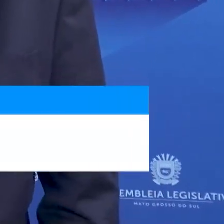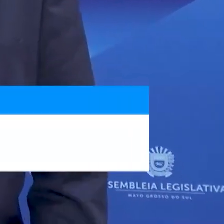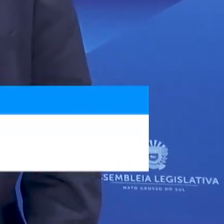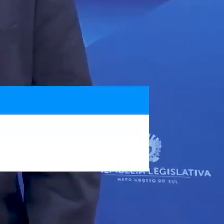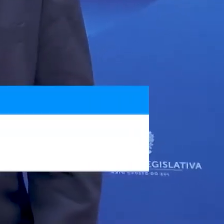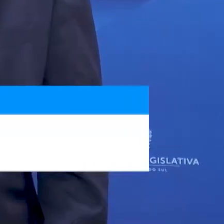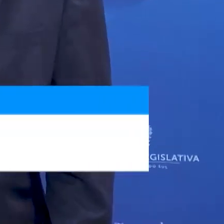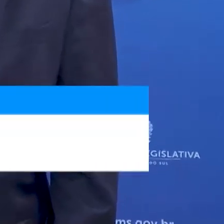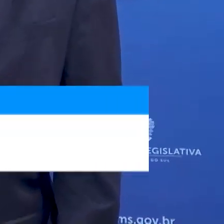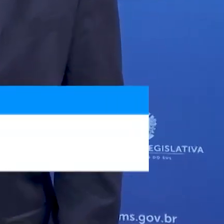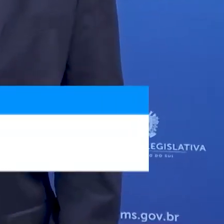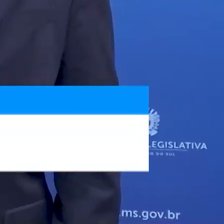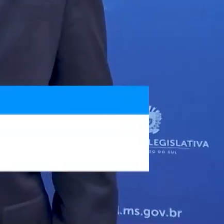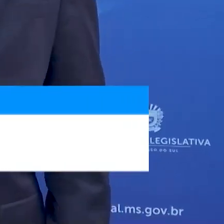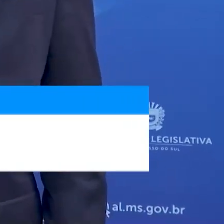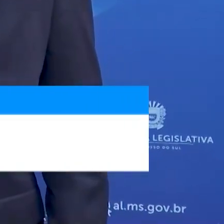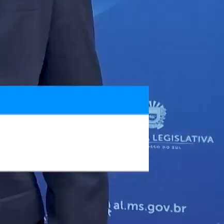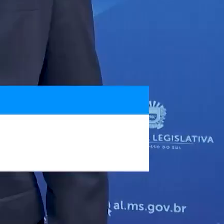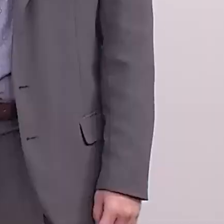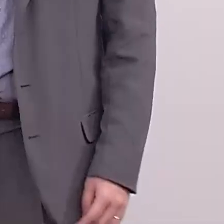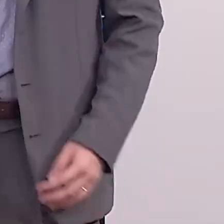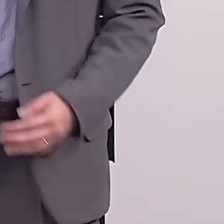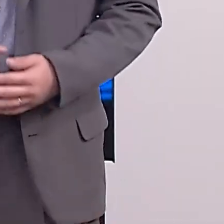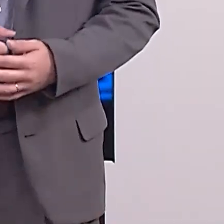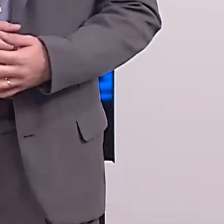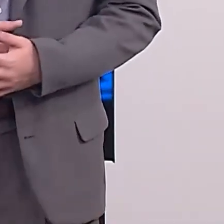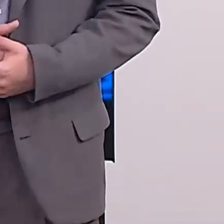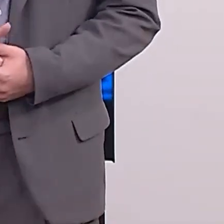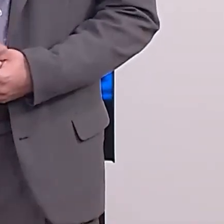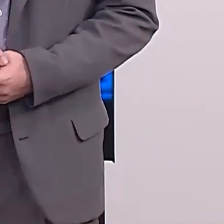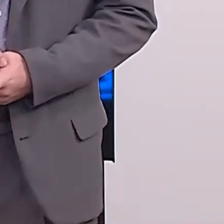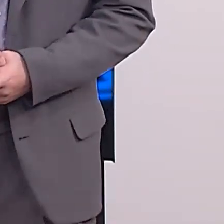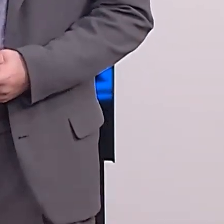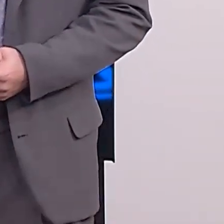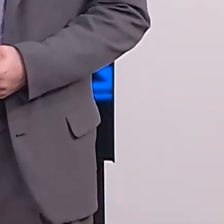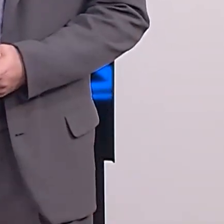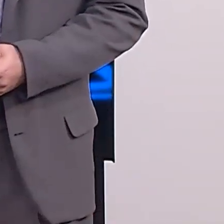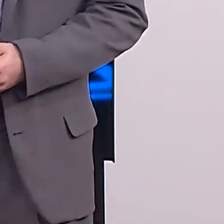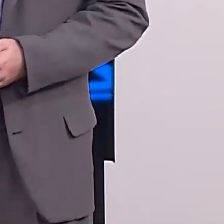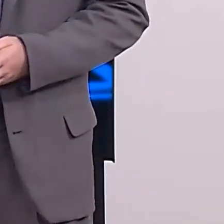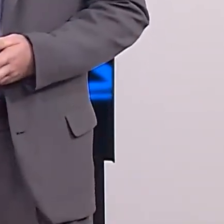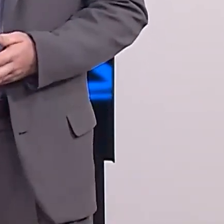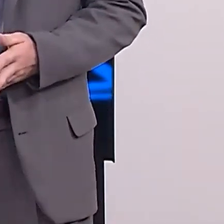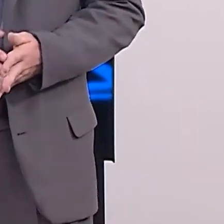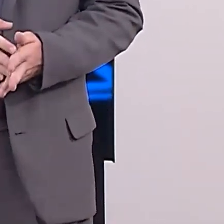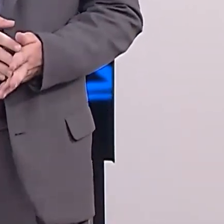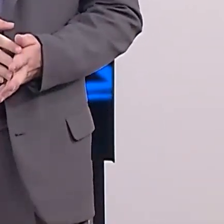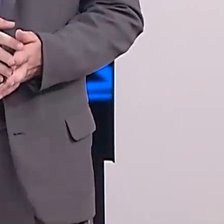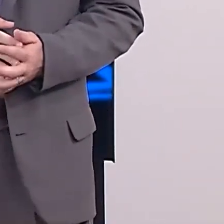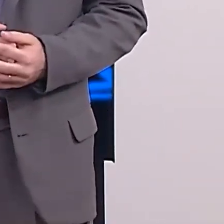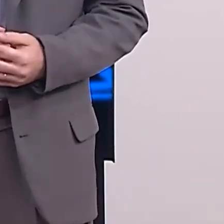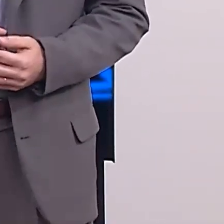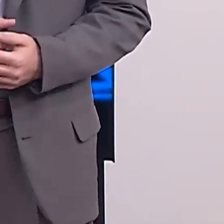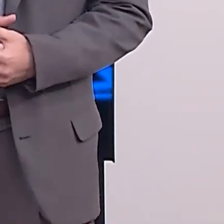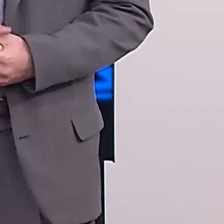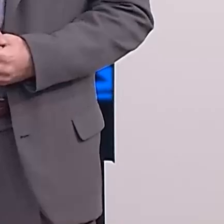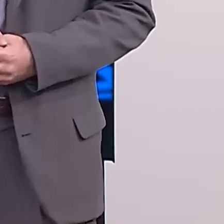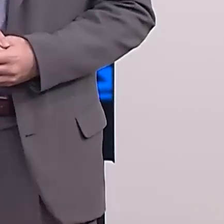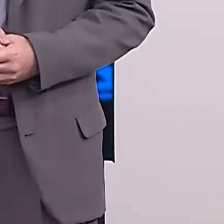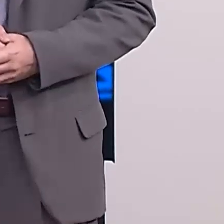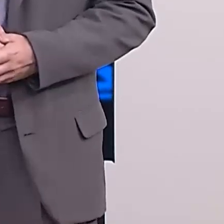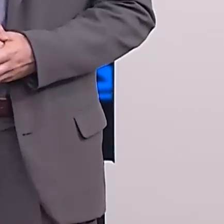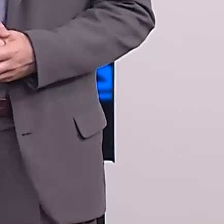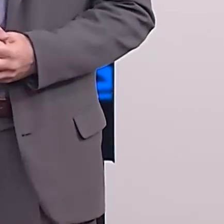Ana Paula Gimenez, para a TV Alemes. Após reclamações da categoria, deputado Pedro Kemp pede explicações ao